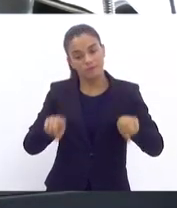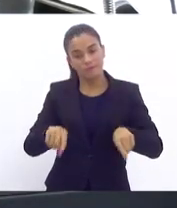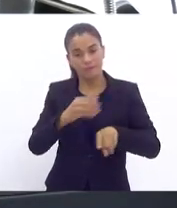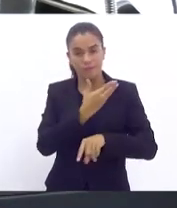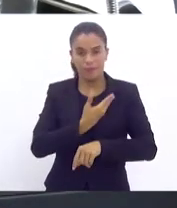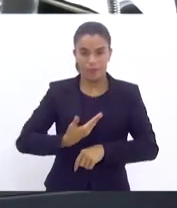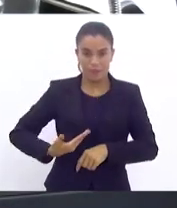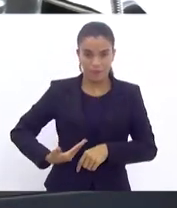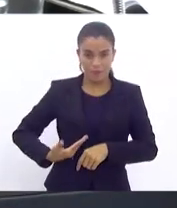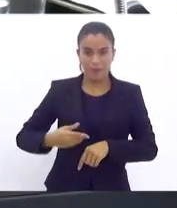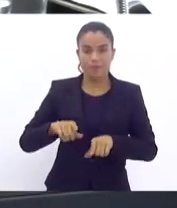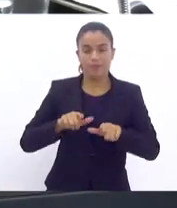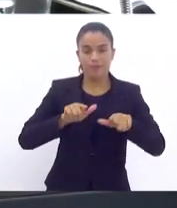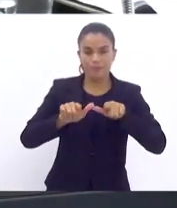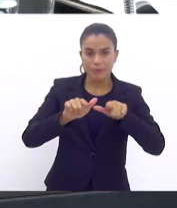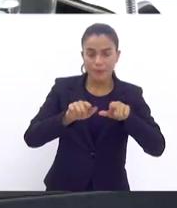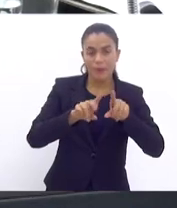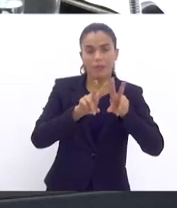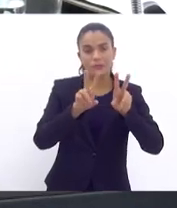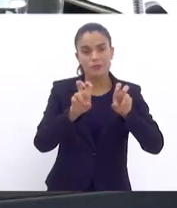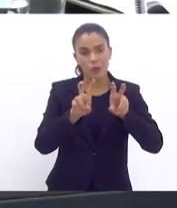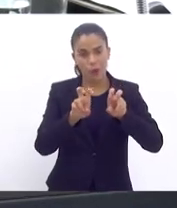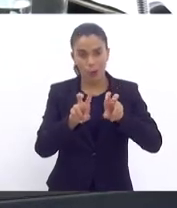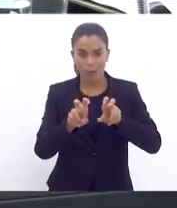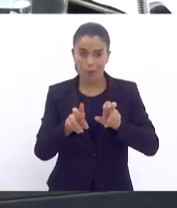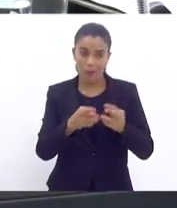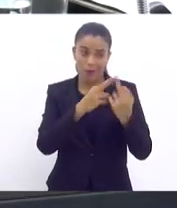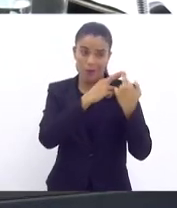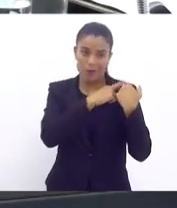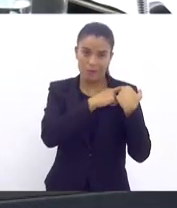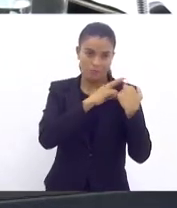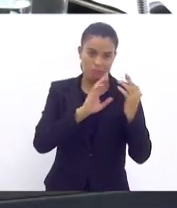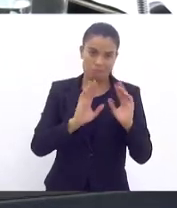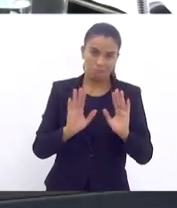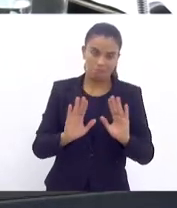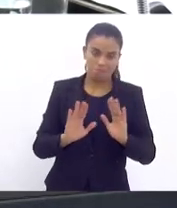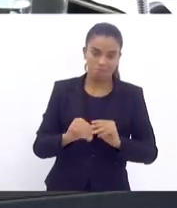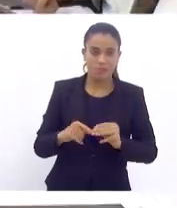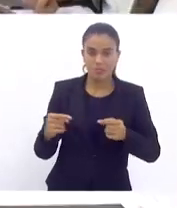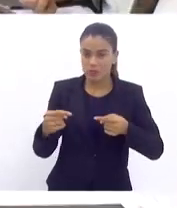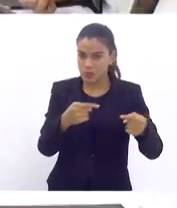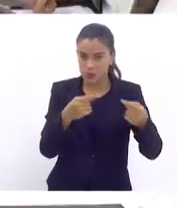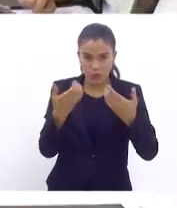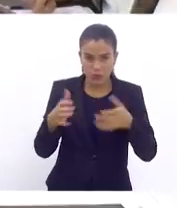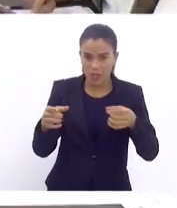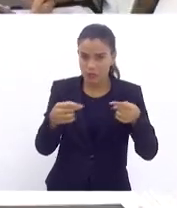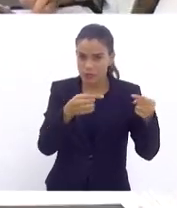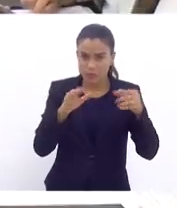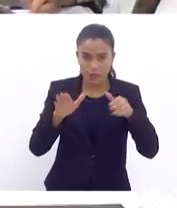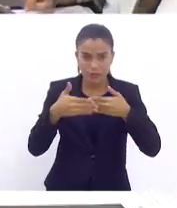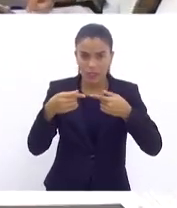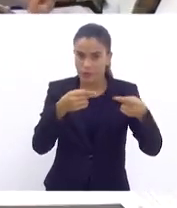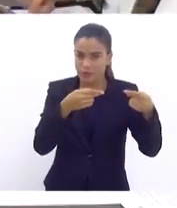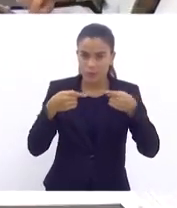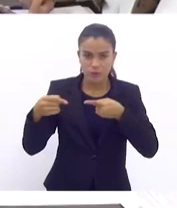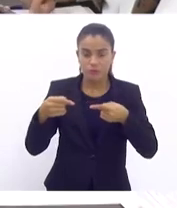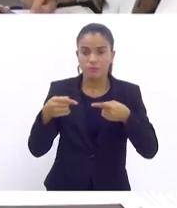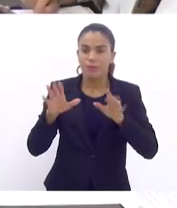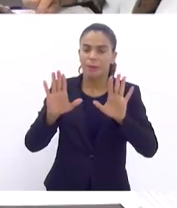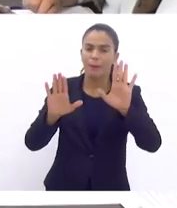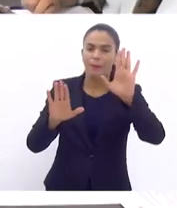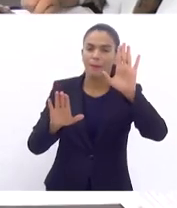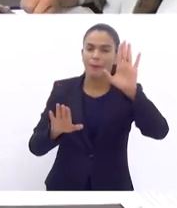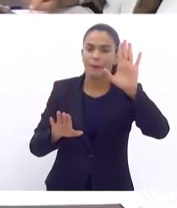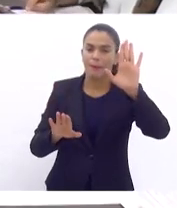e a iniciativa é privativa do chefe do Poder discussão não havendo o que Queira discutir encerrar a discussão